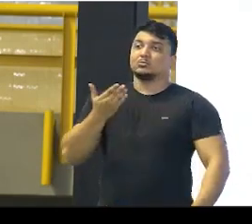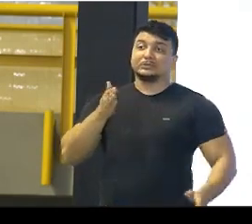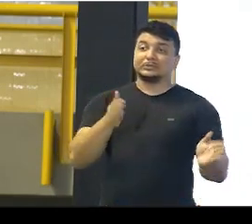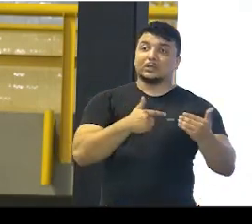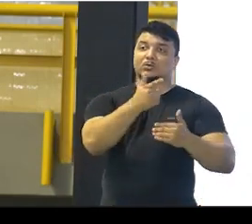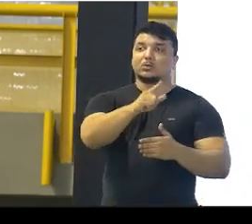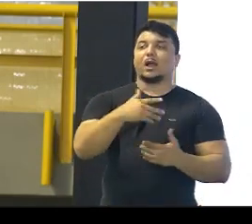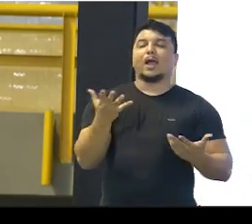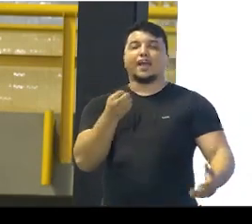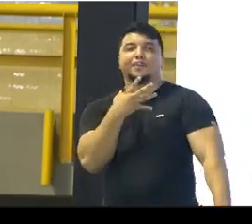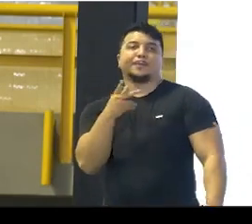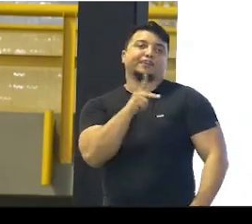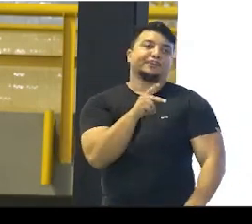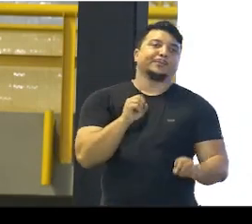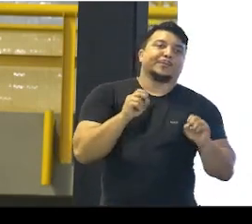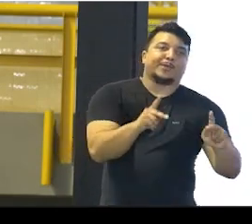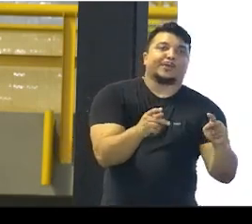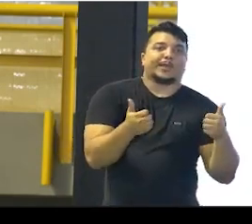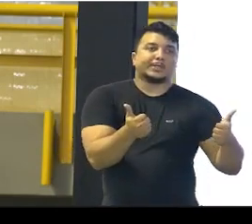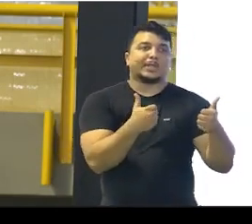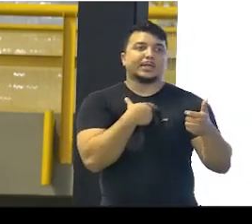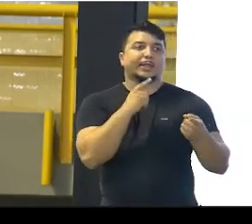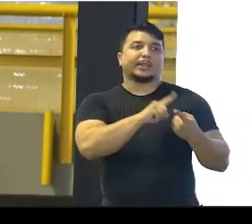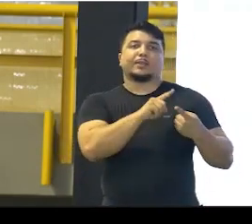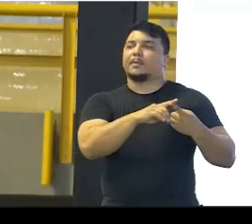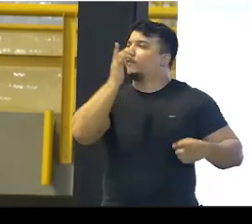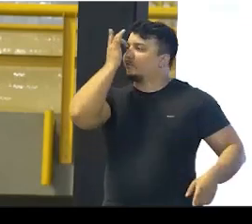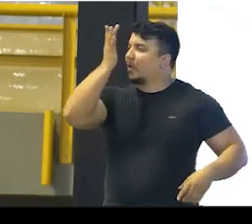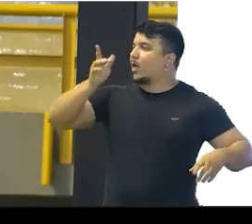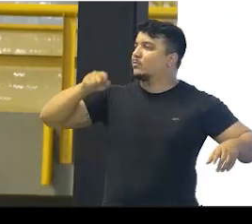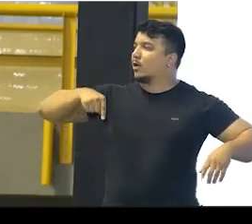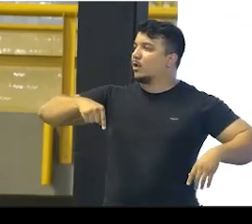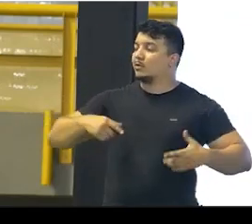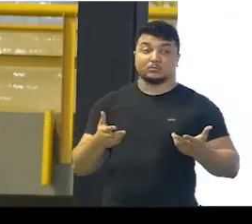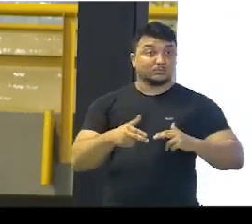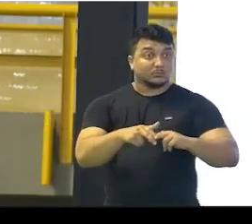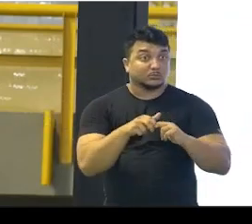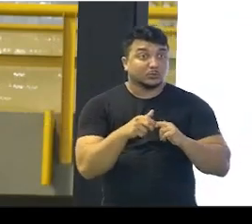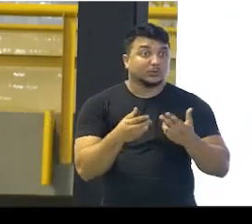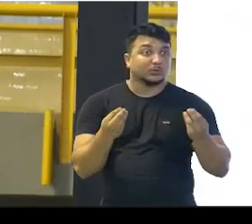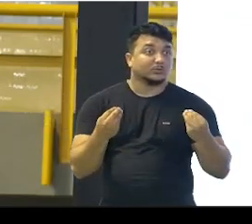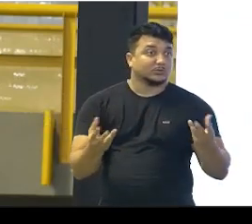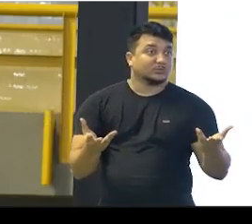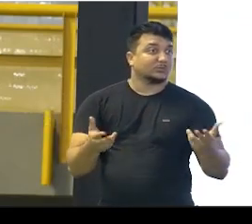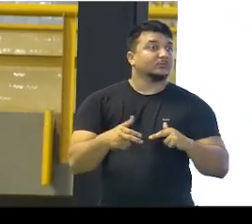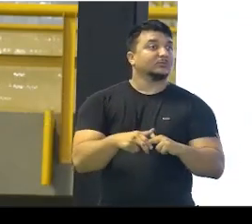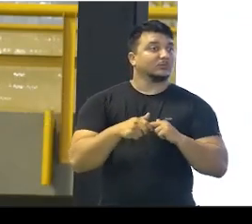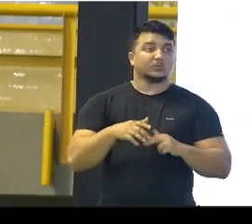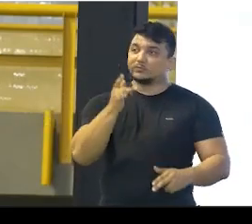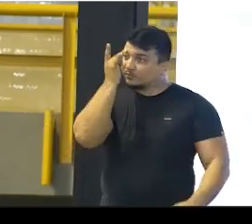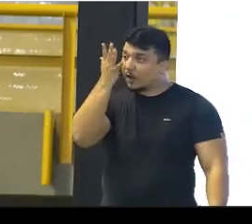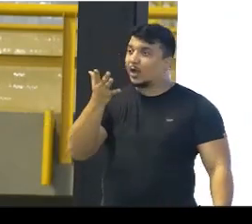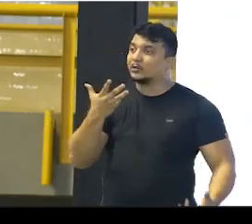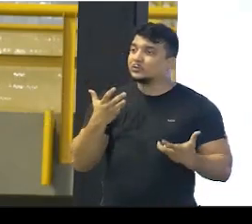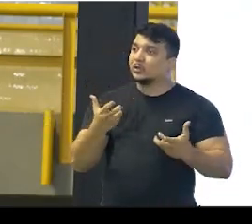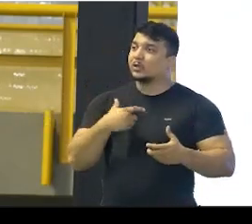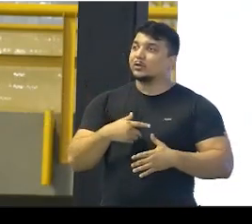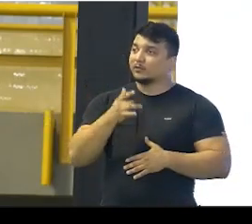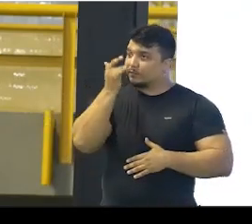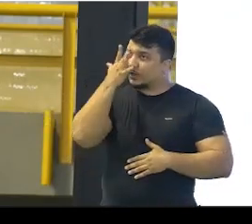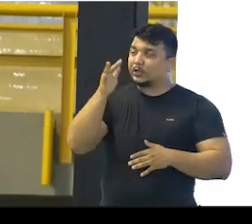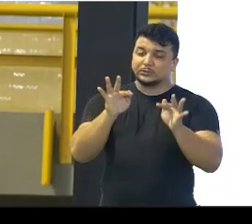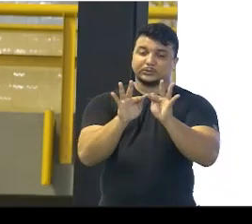aí eu confirmo, qual é, aí a pergunta dele é: qual a altura do tronco que restou em pé? Qual